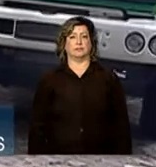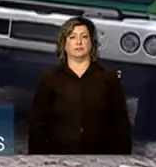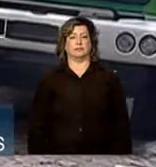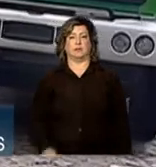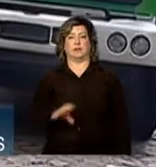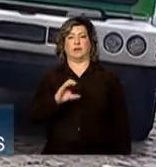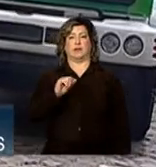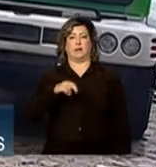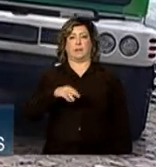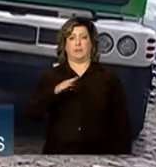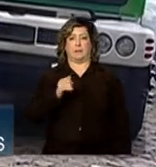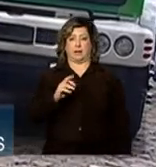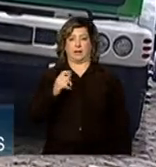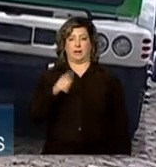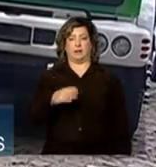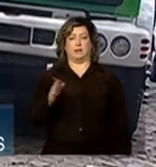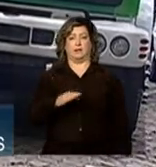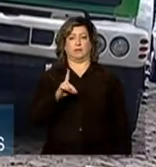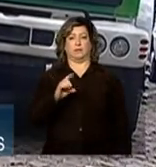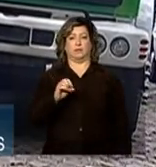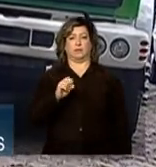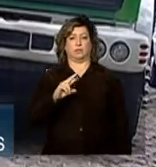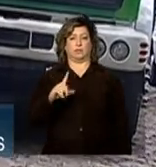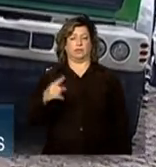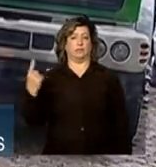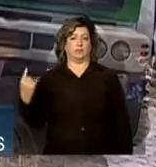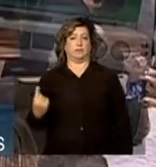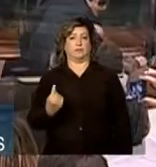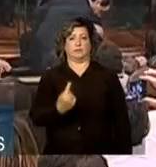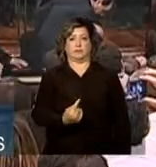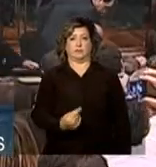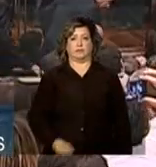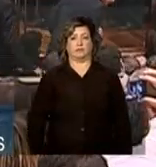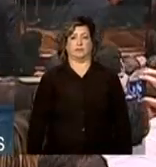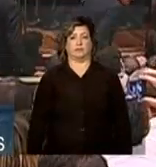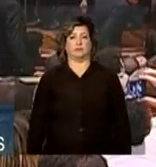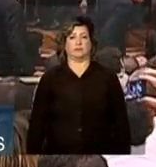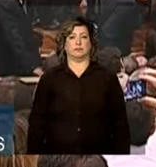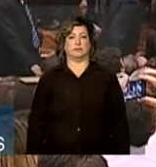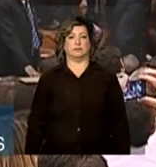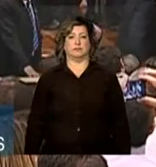Cambará do Sul, Chamberlain José Silvestre.